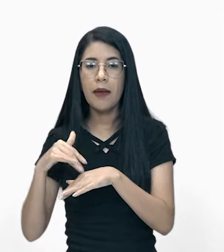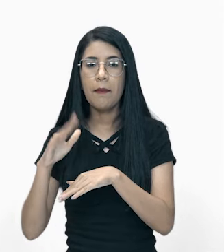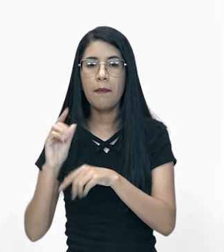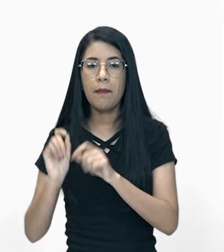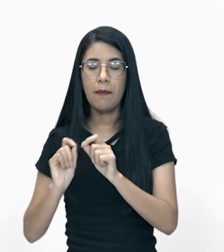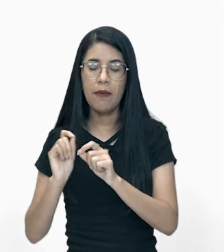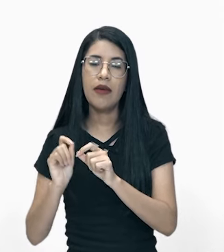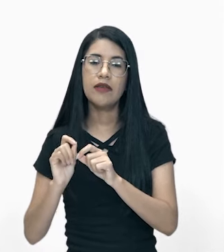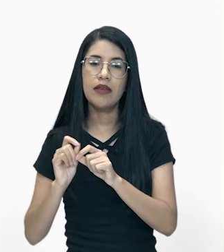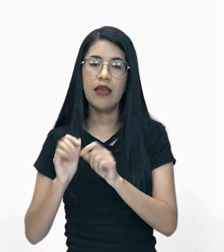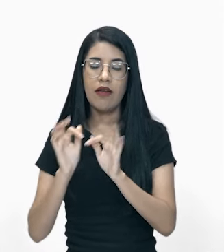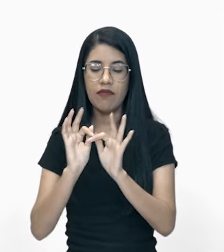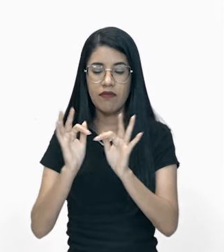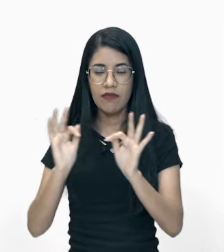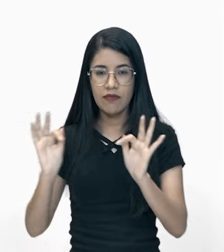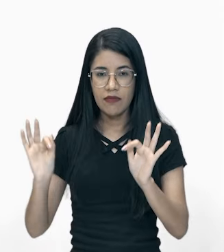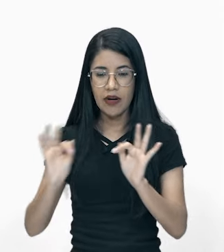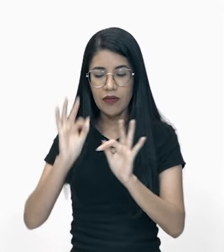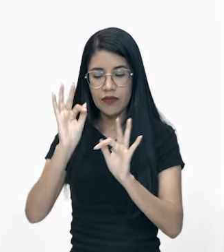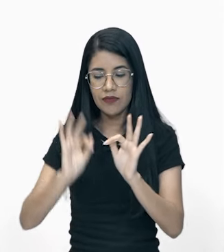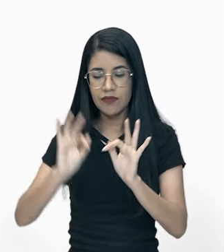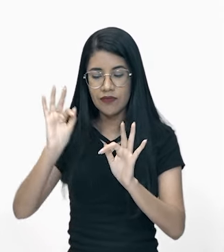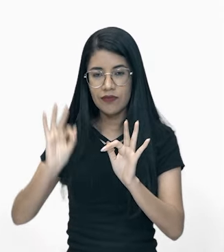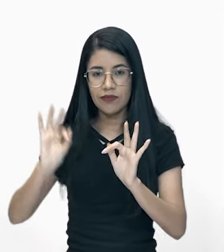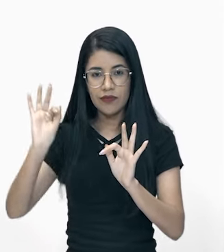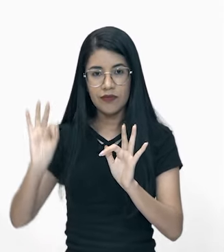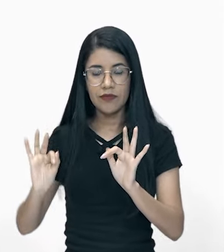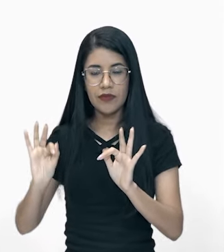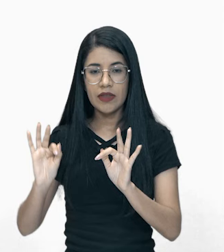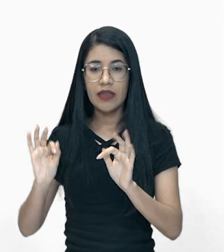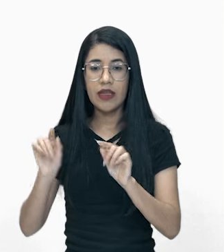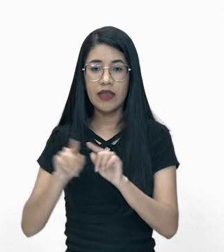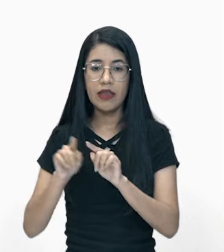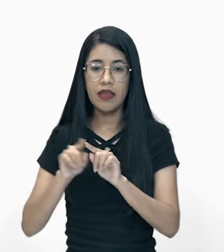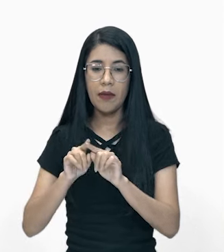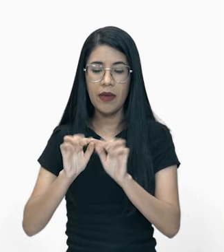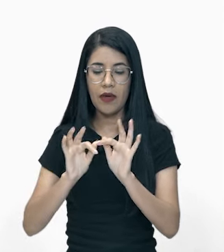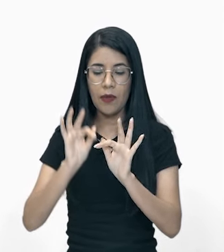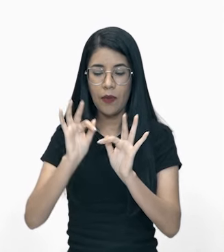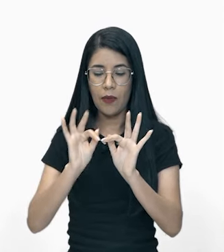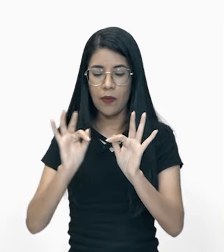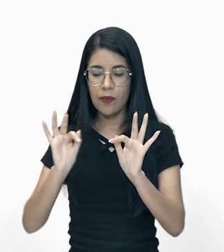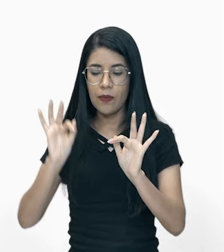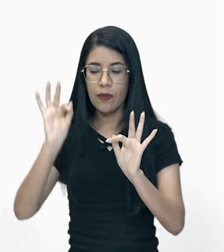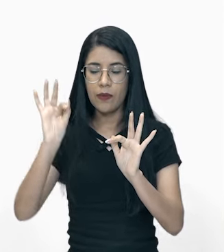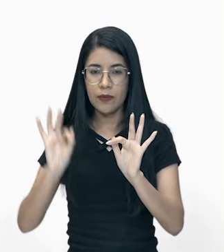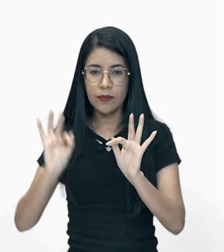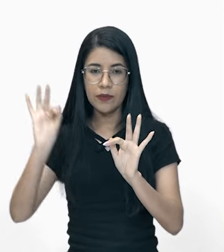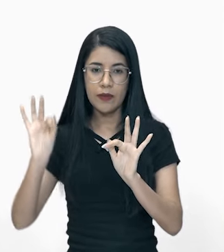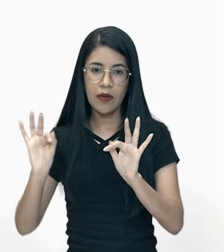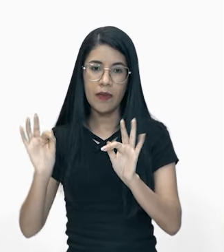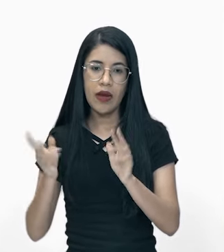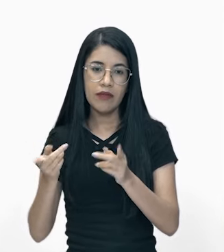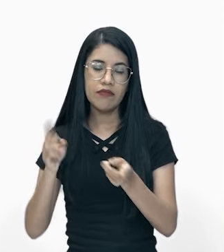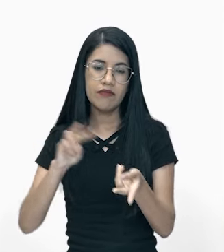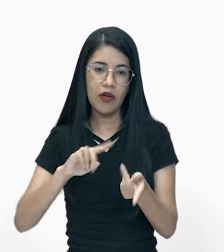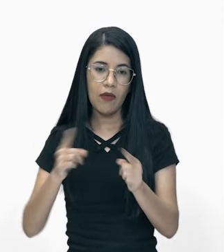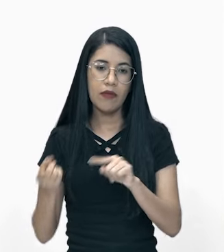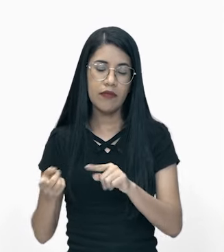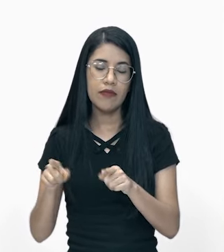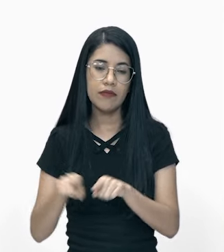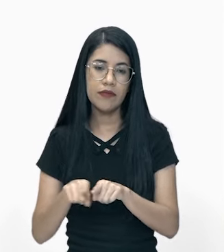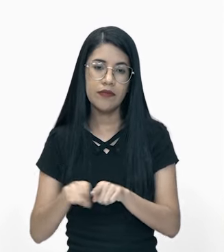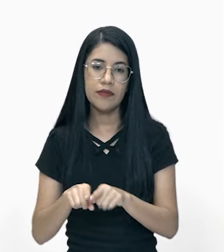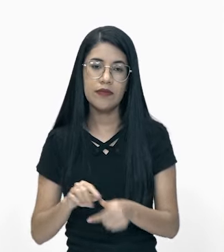a frequência da onda e, portanto, menor seu comprimento de onda e vice-versa. Observa aí,